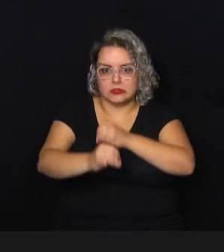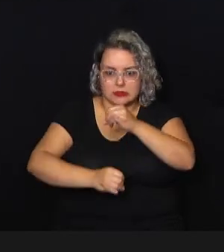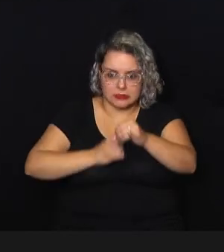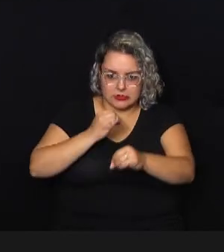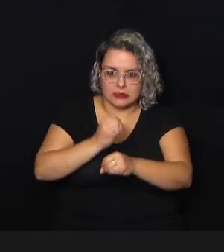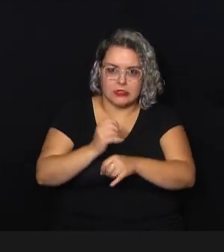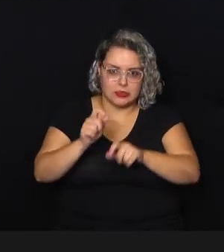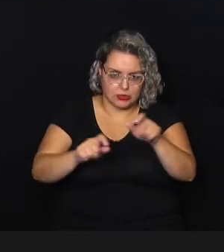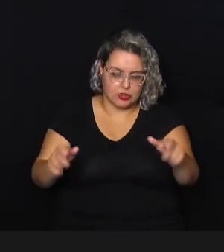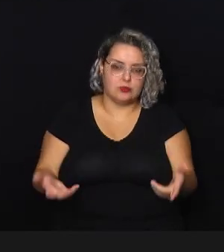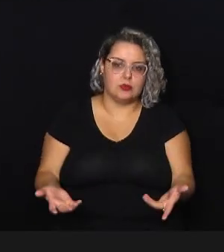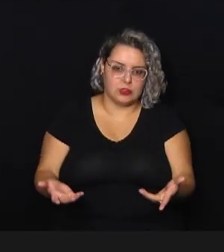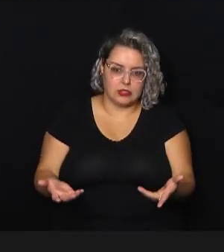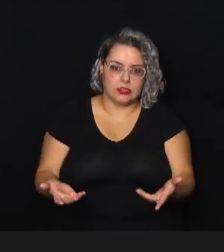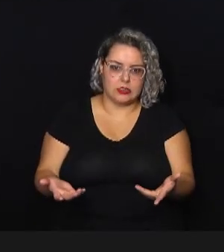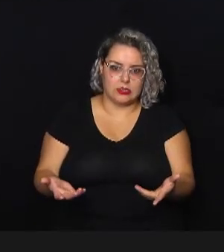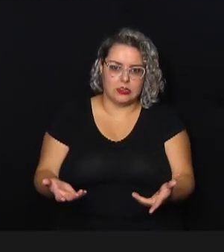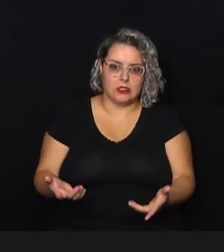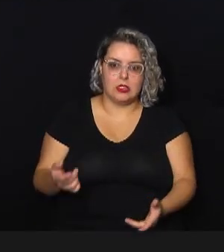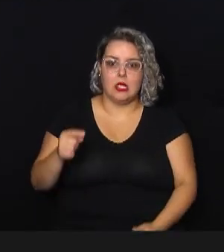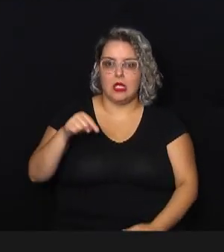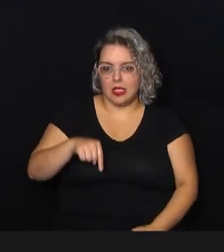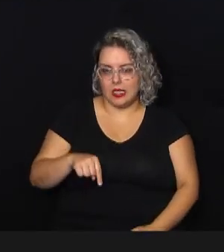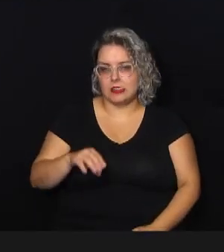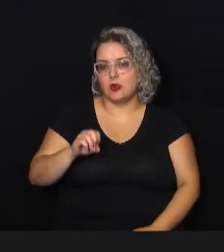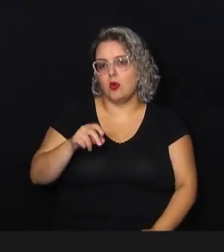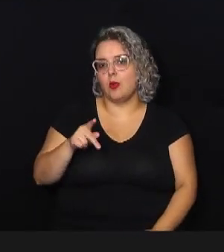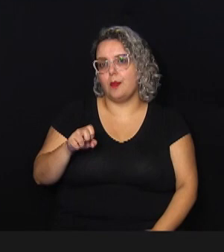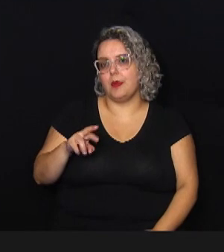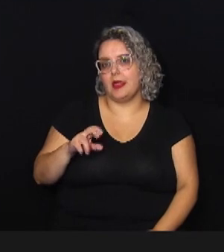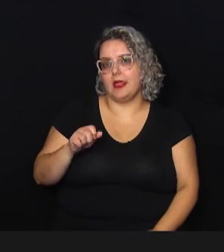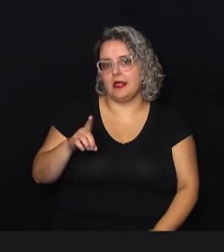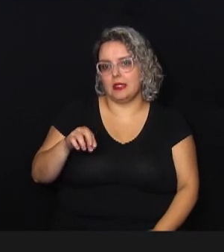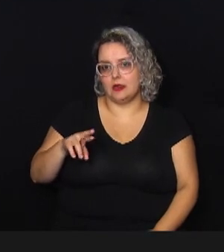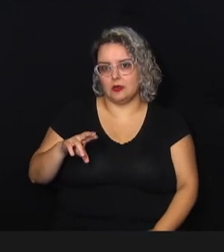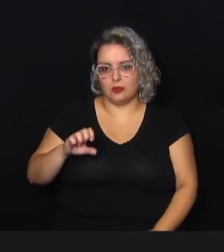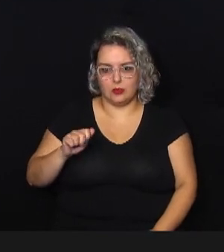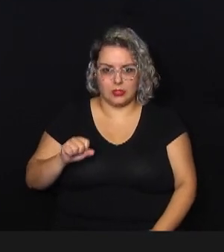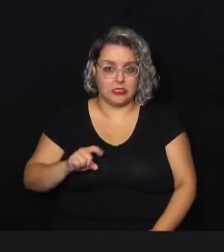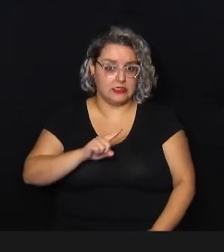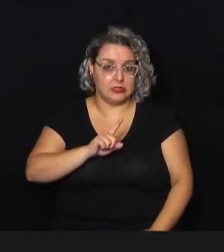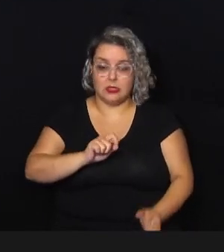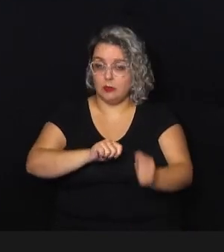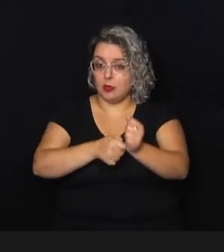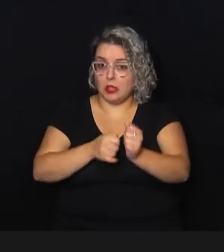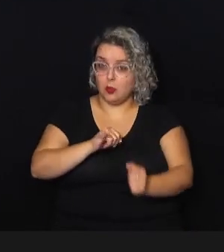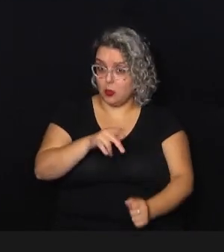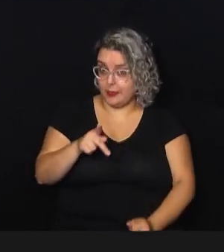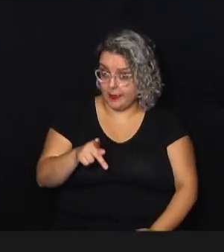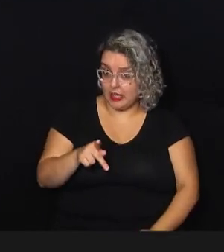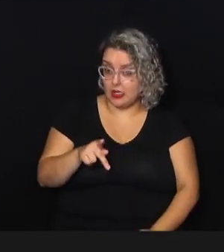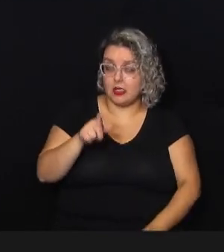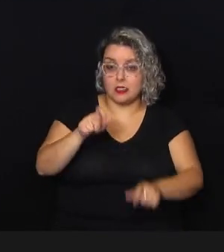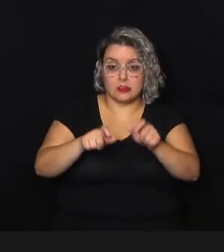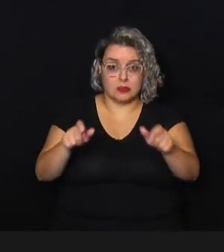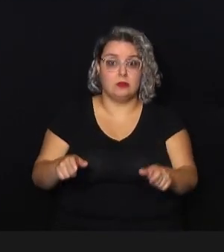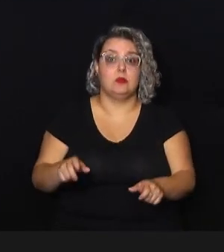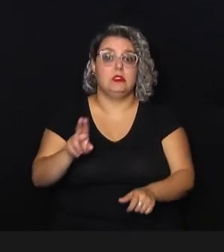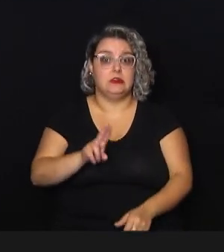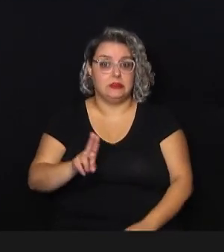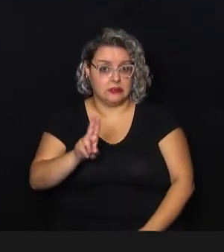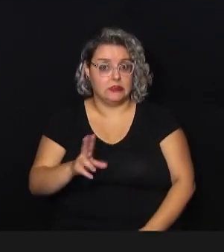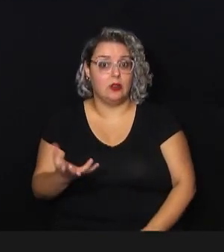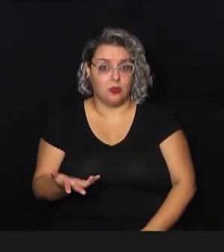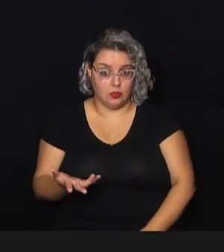pessoas, que essas operadoras, né, não bloquearem o IP desses consumidores que estão utilizando